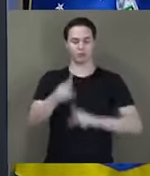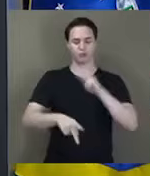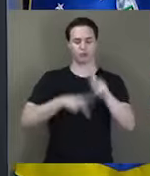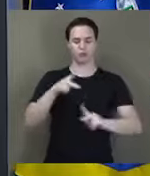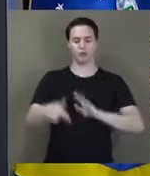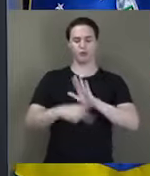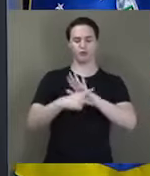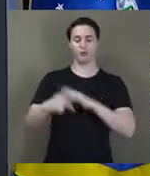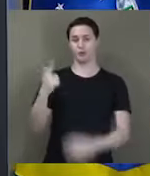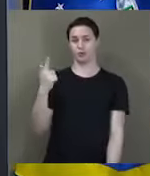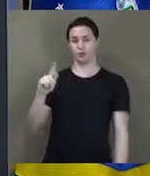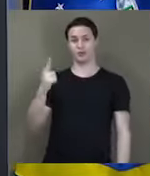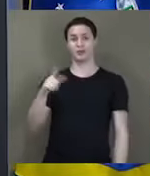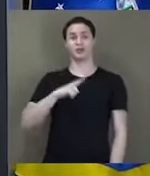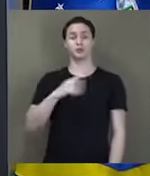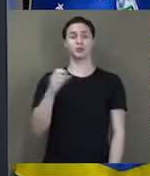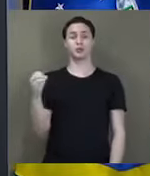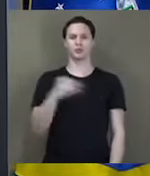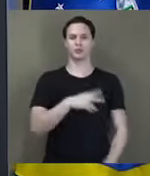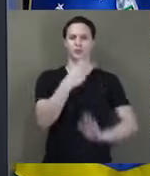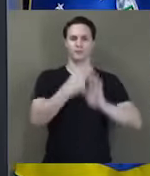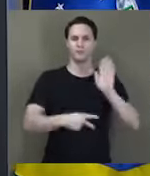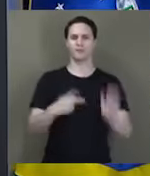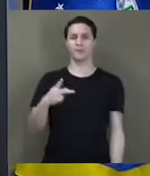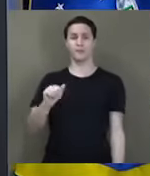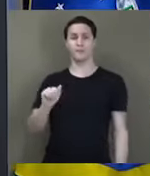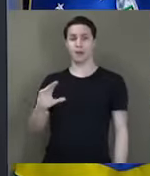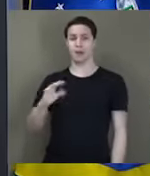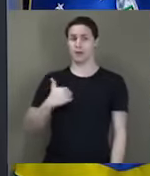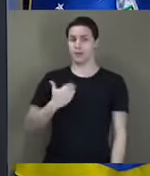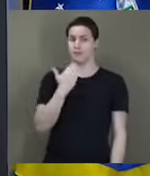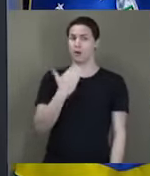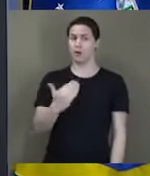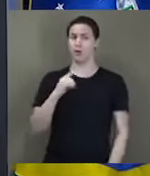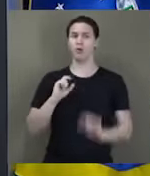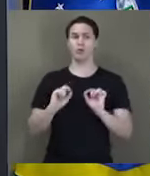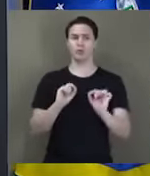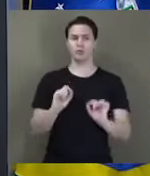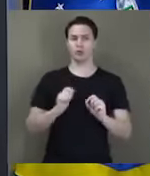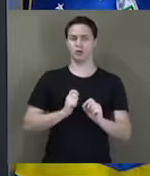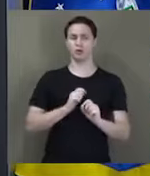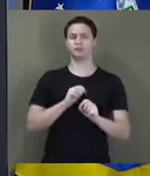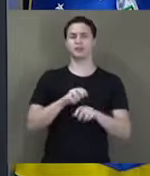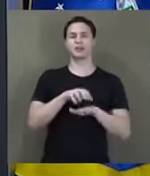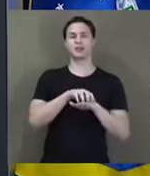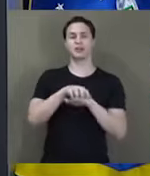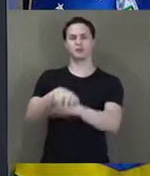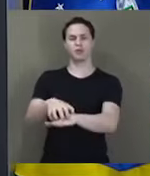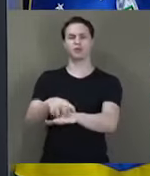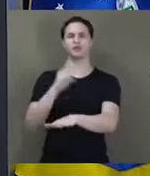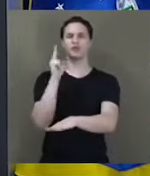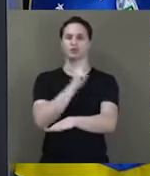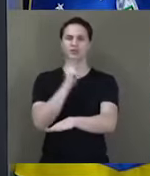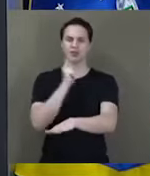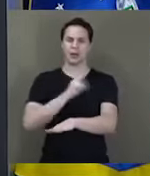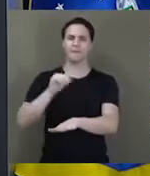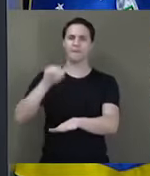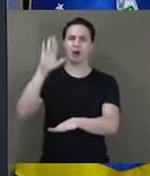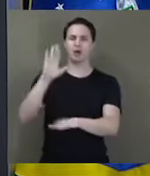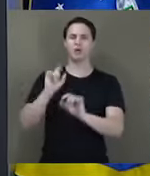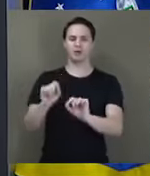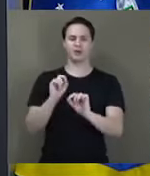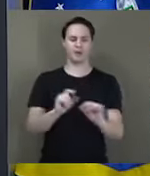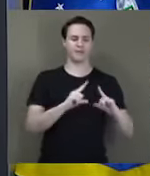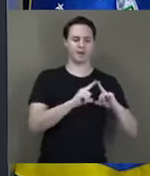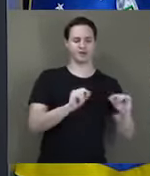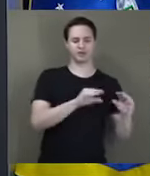novo pac a pedido meu o transporte de alta velocidade do Entorno para a Brasília e de Brasília para Goiânia além